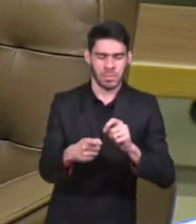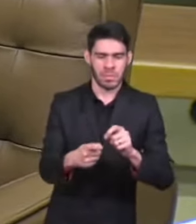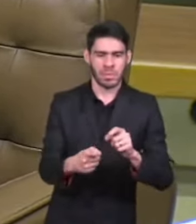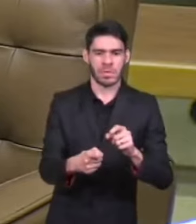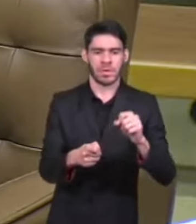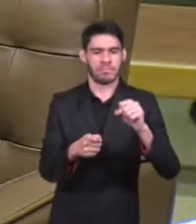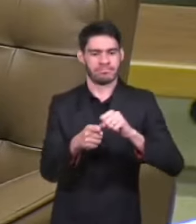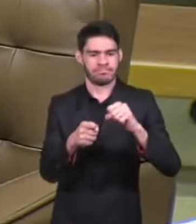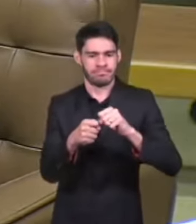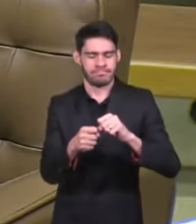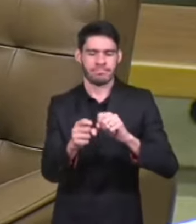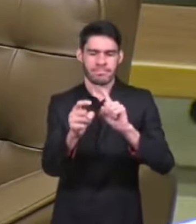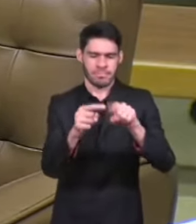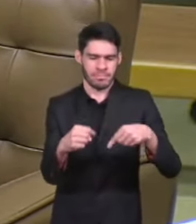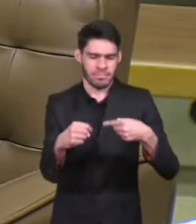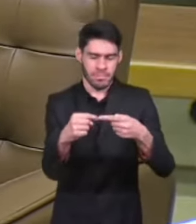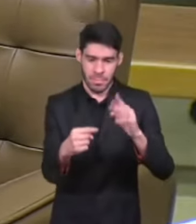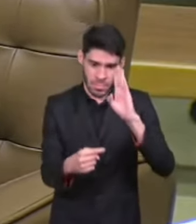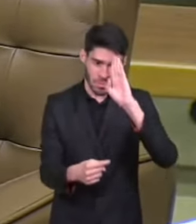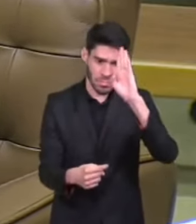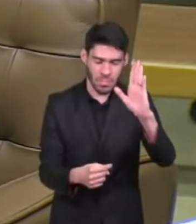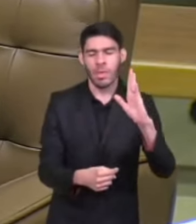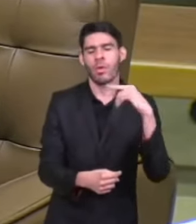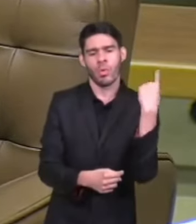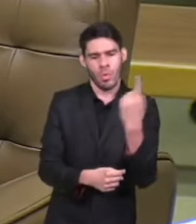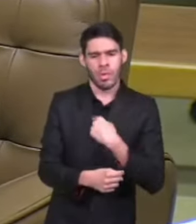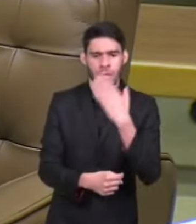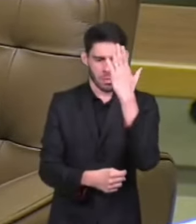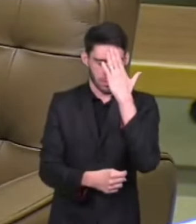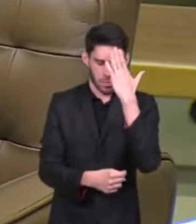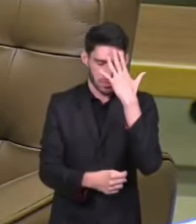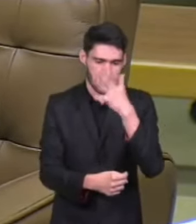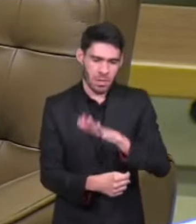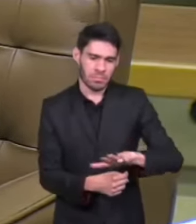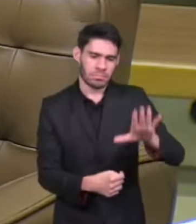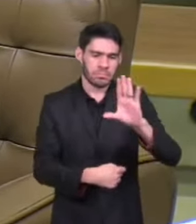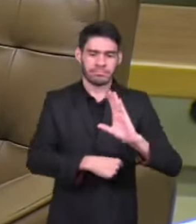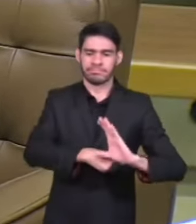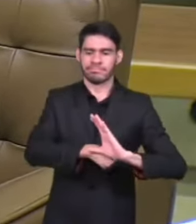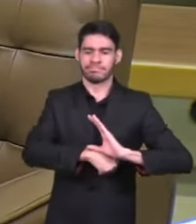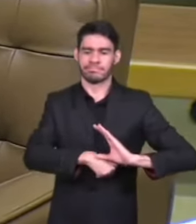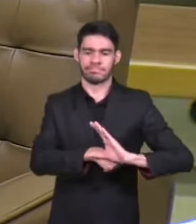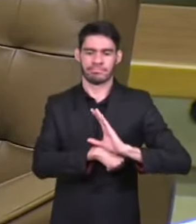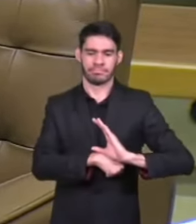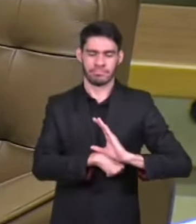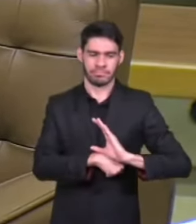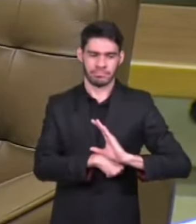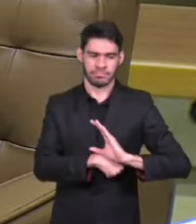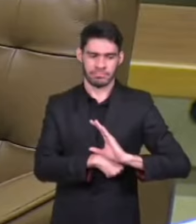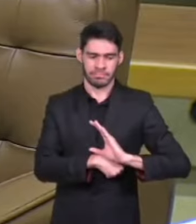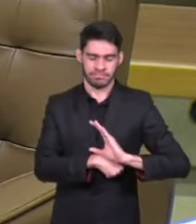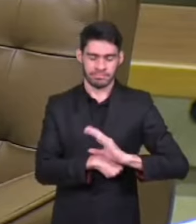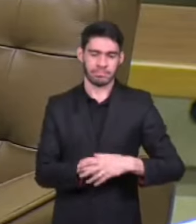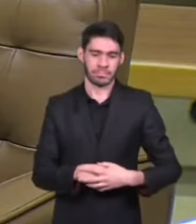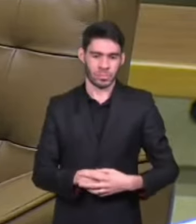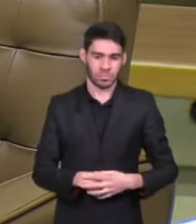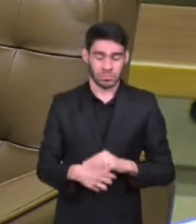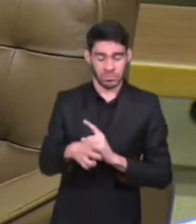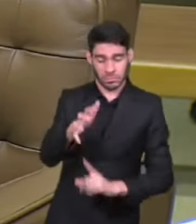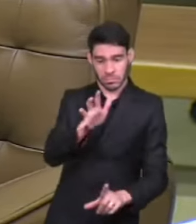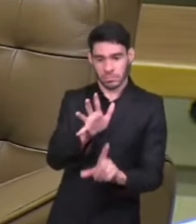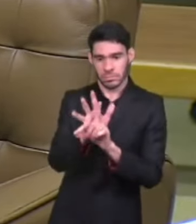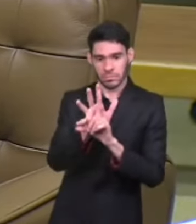que é um dos maiores desafios, sabemos todos, da jurisdição constitucional. Tanto é que, em princípio, as leis